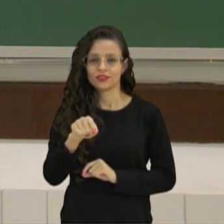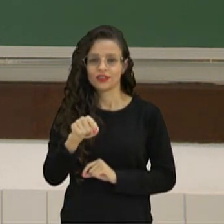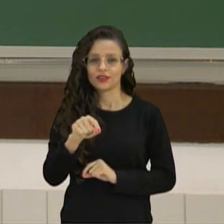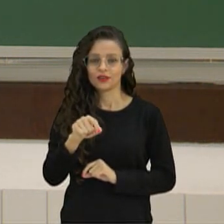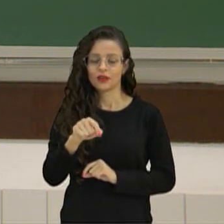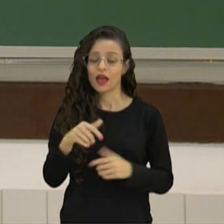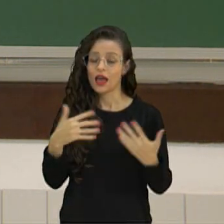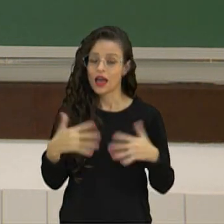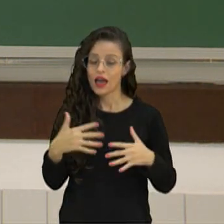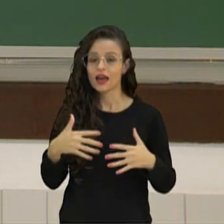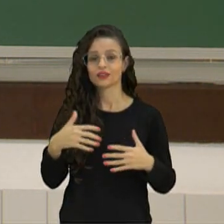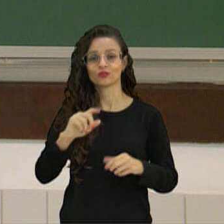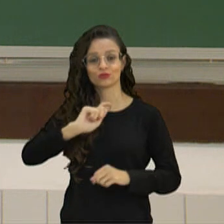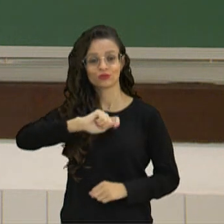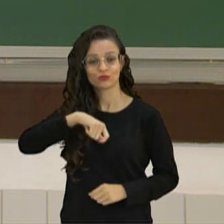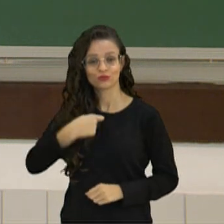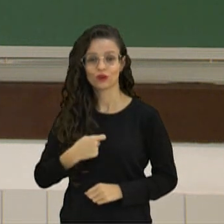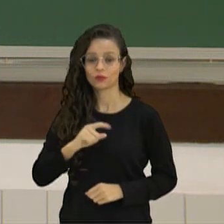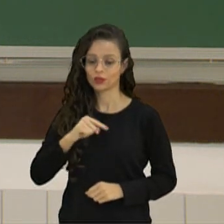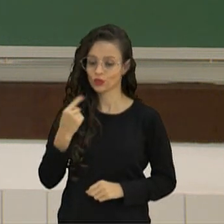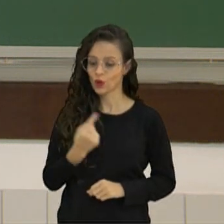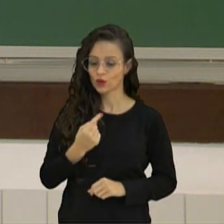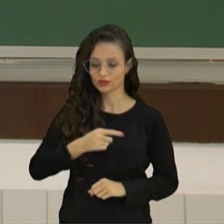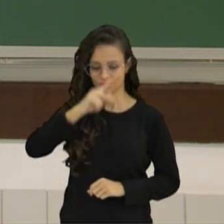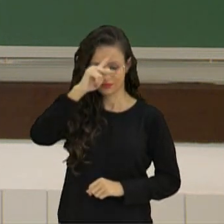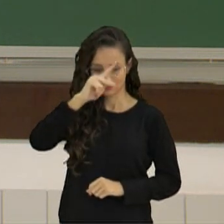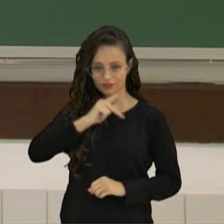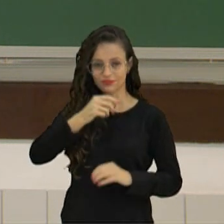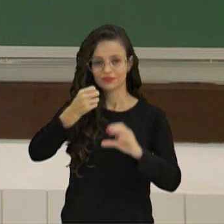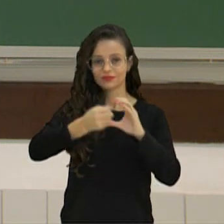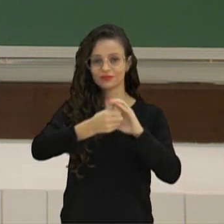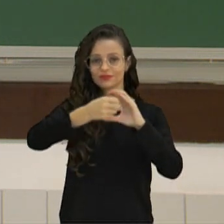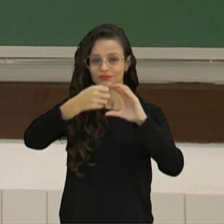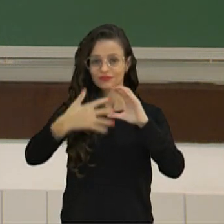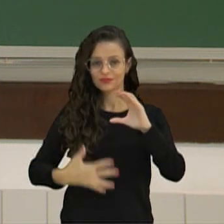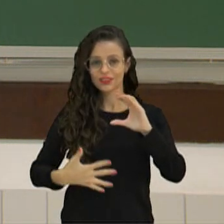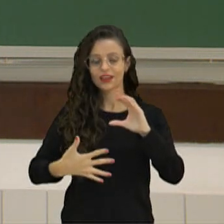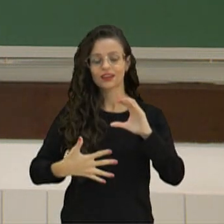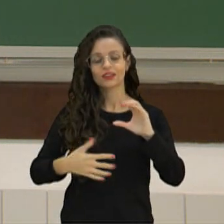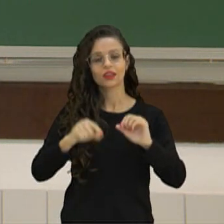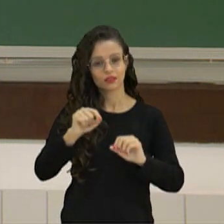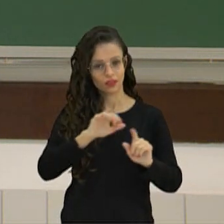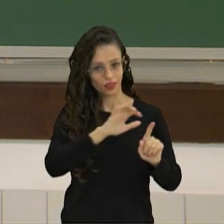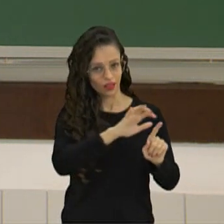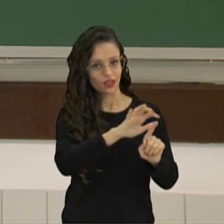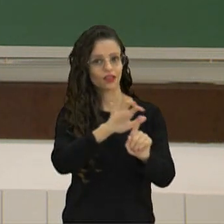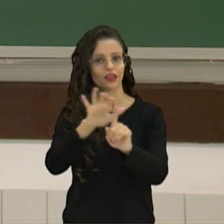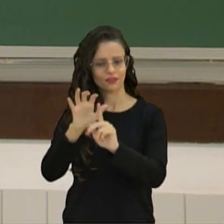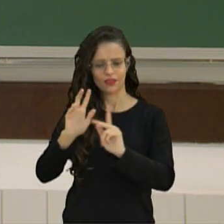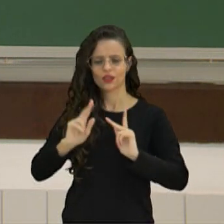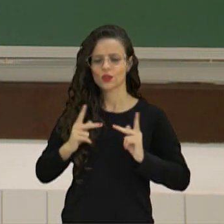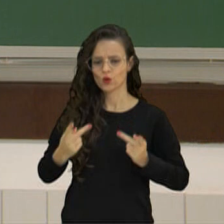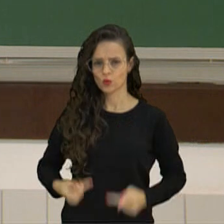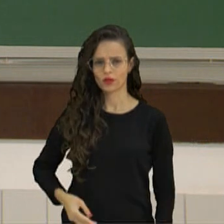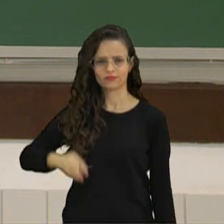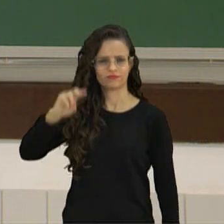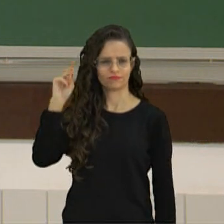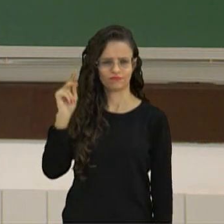angústia por saber sobre as nossas características, ela afeta a espécie humana há muito tempo,